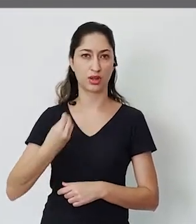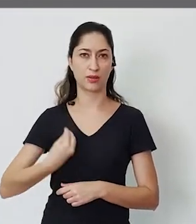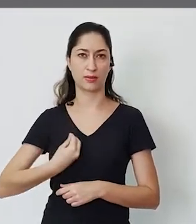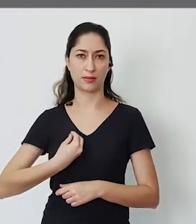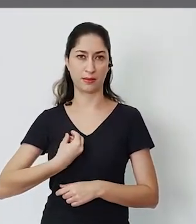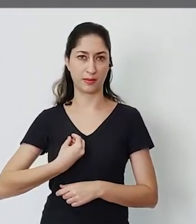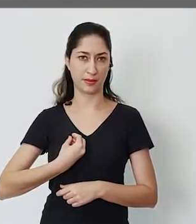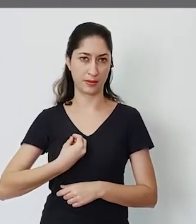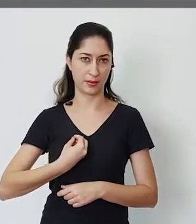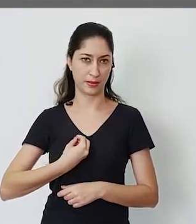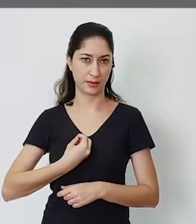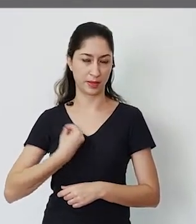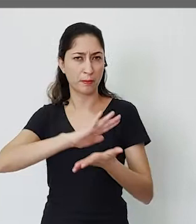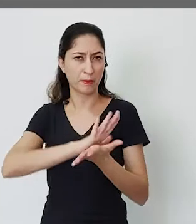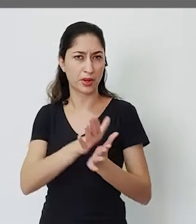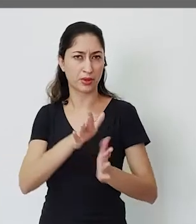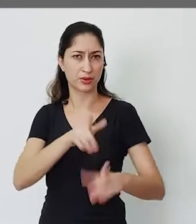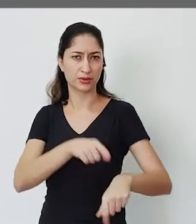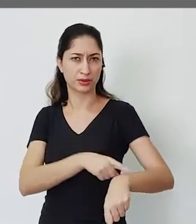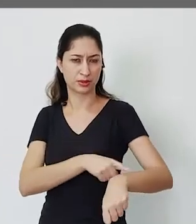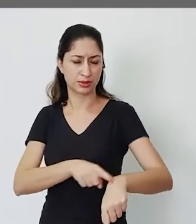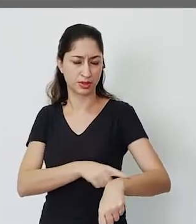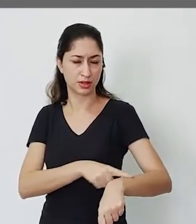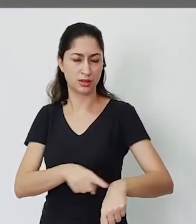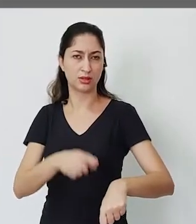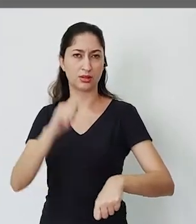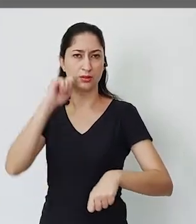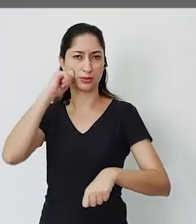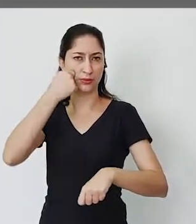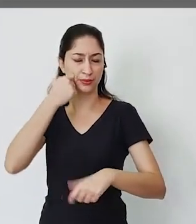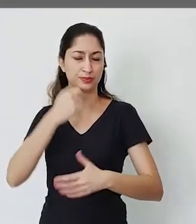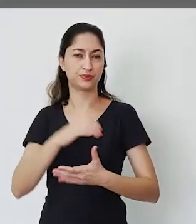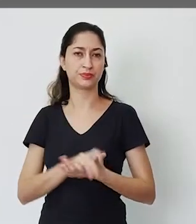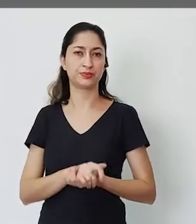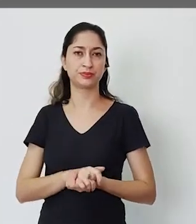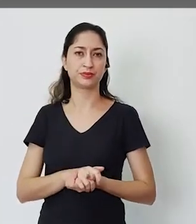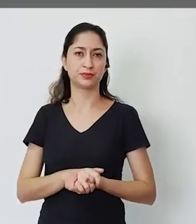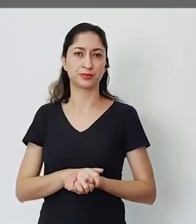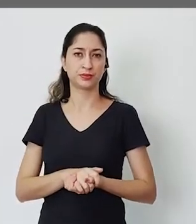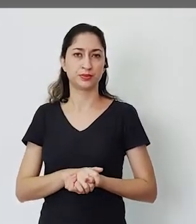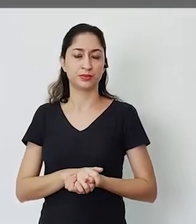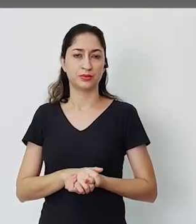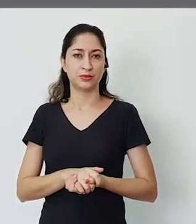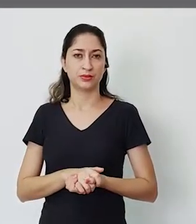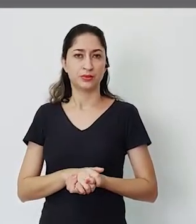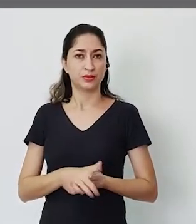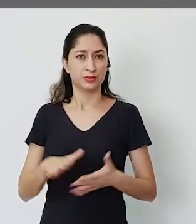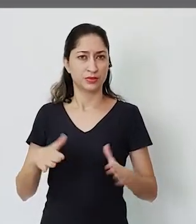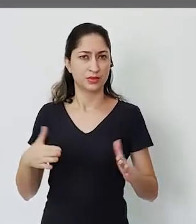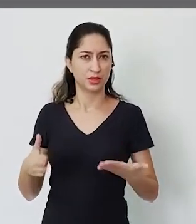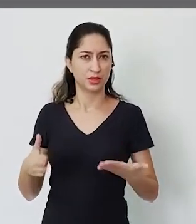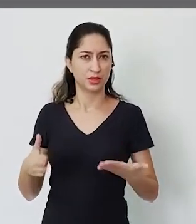Importante. Importante demais. Ô, gente, agradecer aí pela participação e pela prontidão de vocês aí